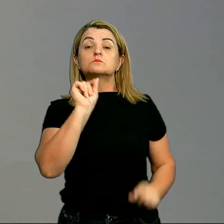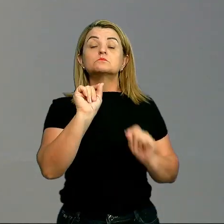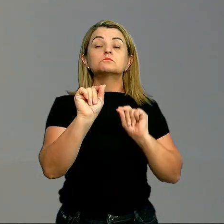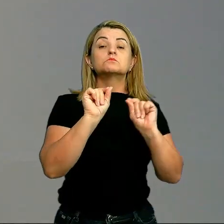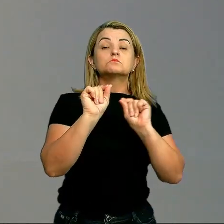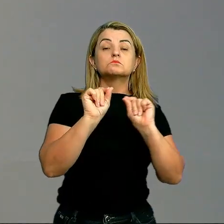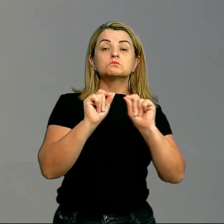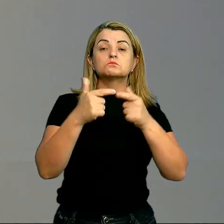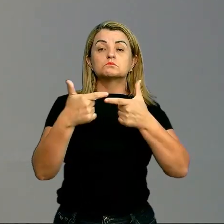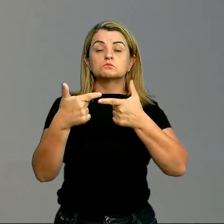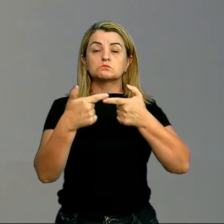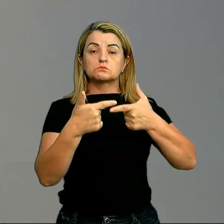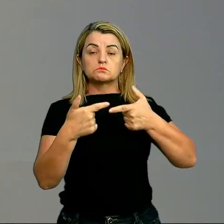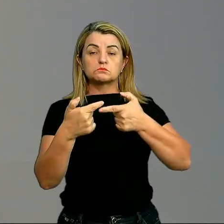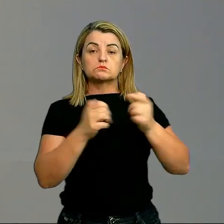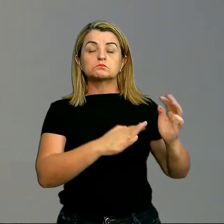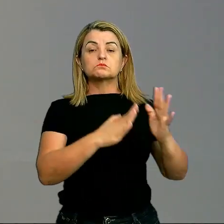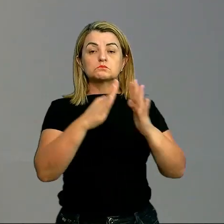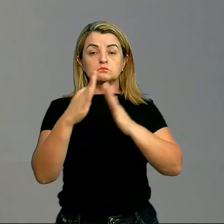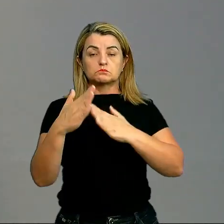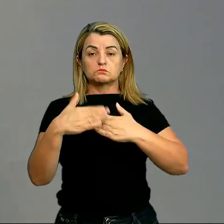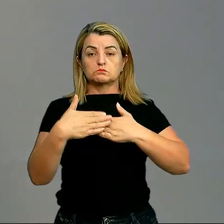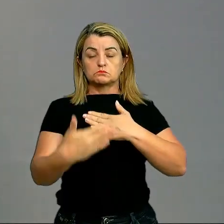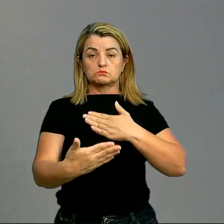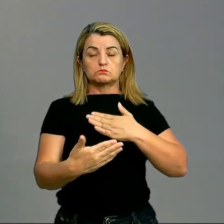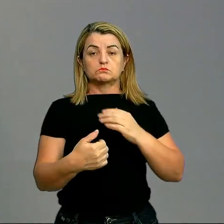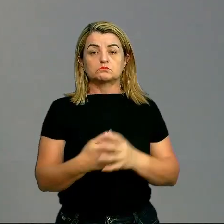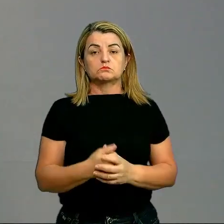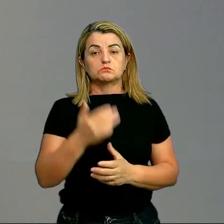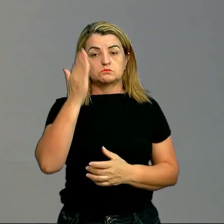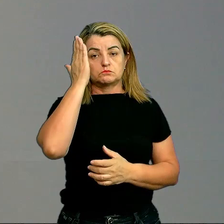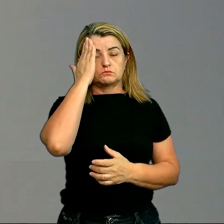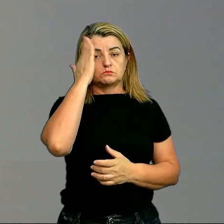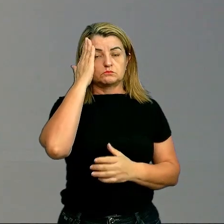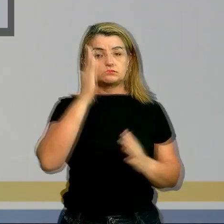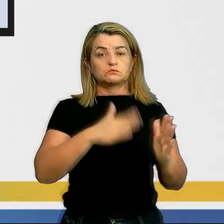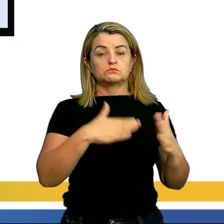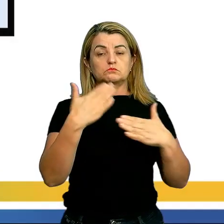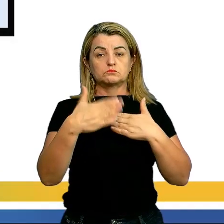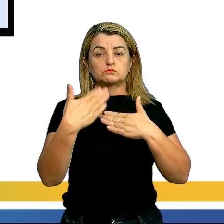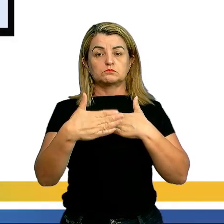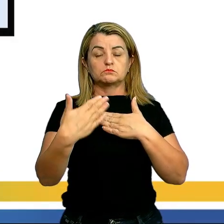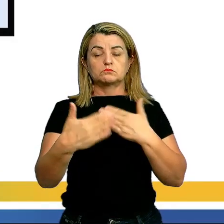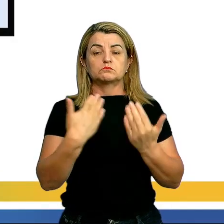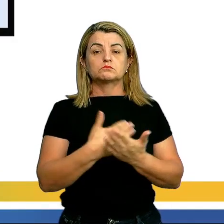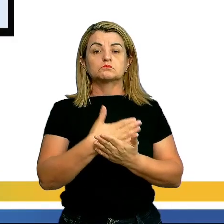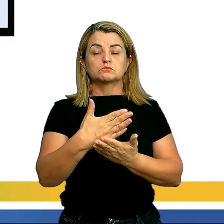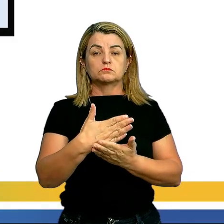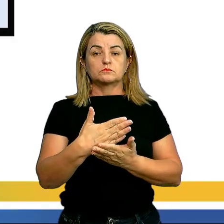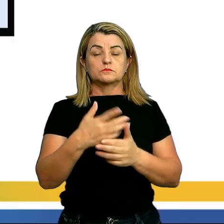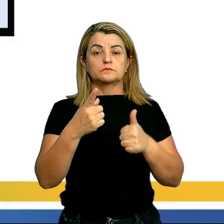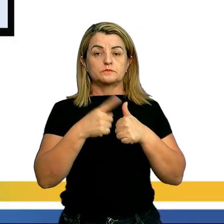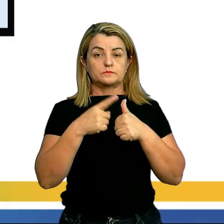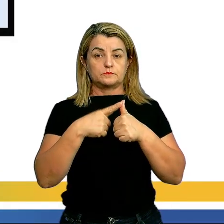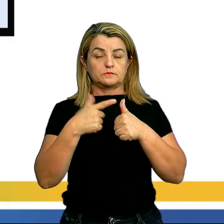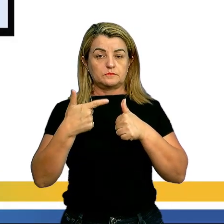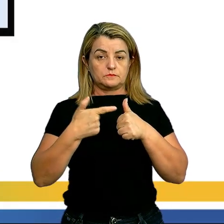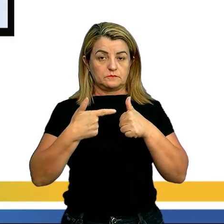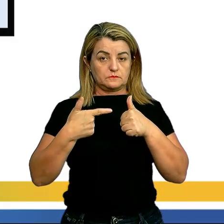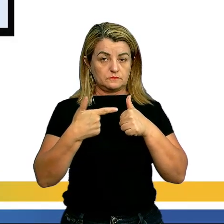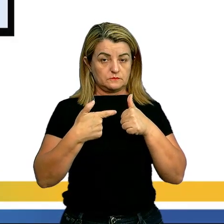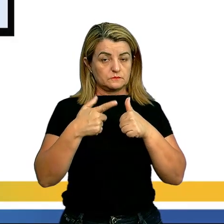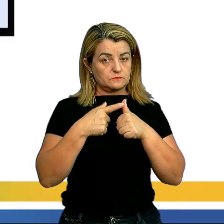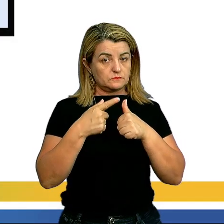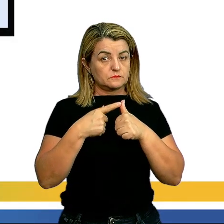né, e algumas das suas consequências, vamos aos pormenores. Vamos entender esse processo aí desde a sua origem. A Primeira Guerra Mundial, como eu